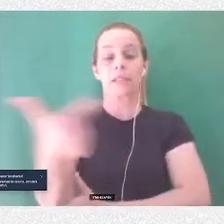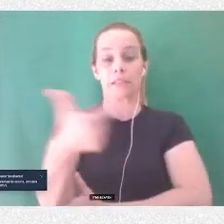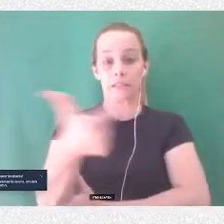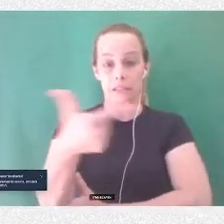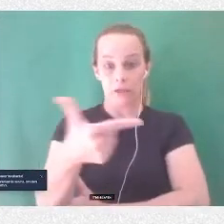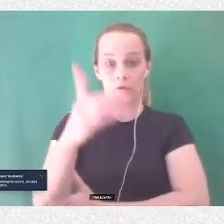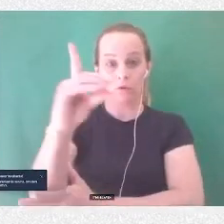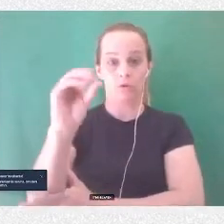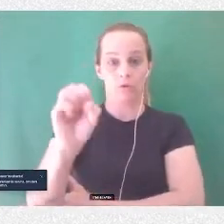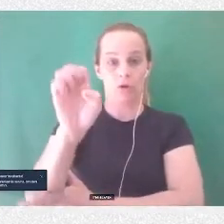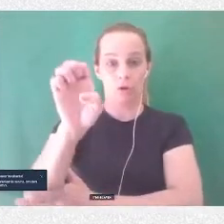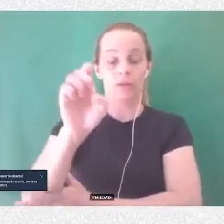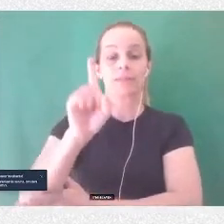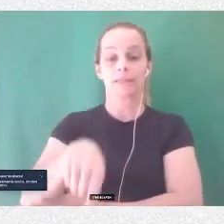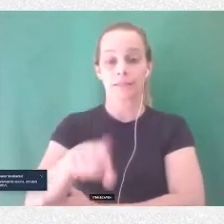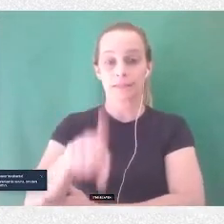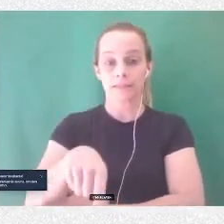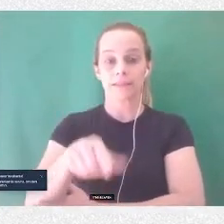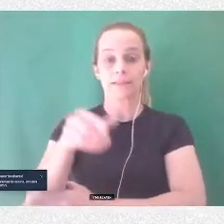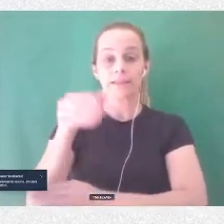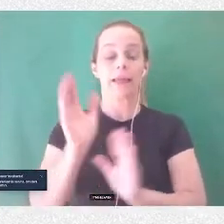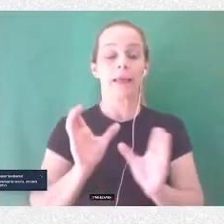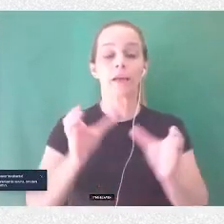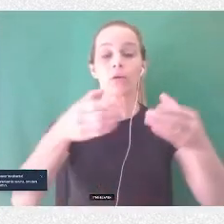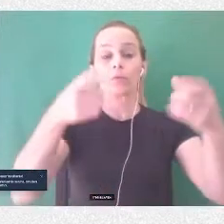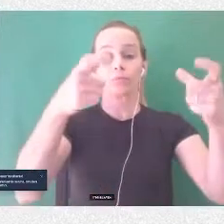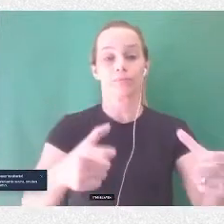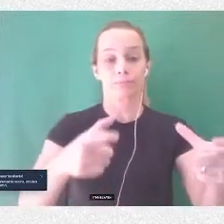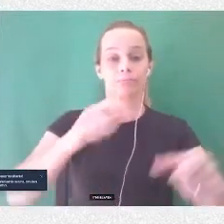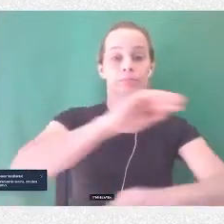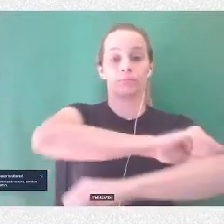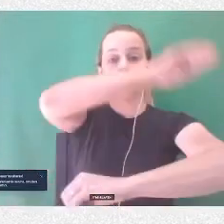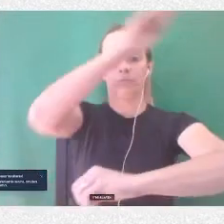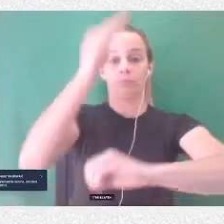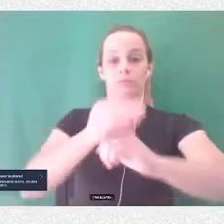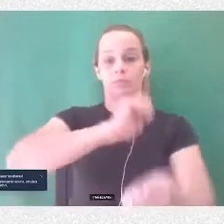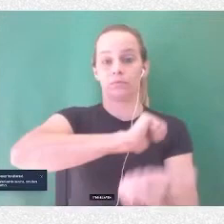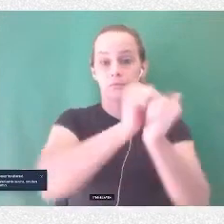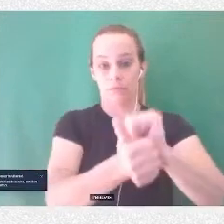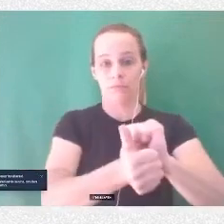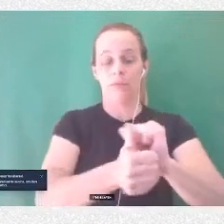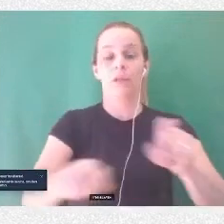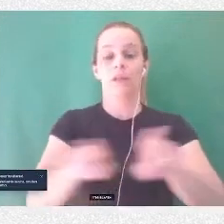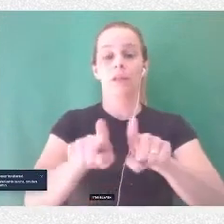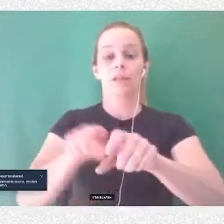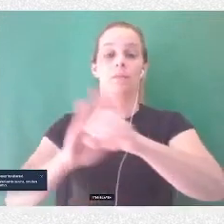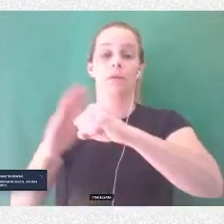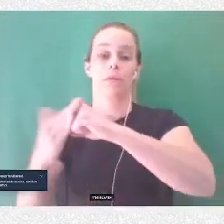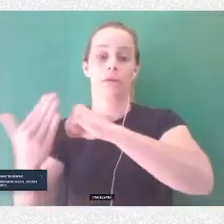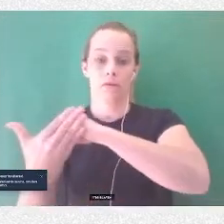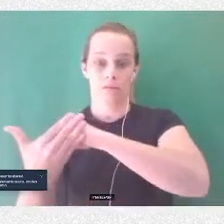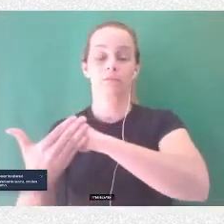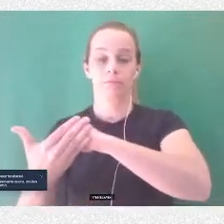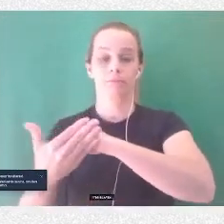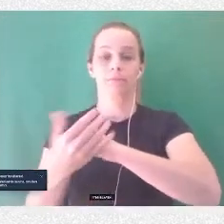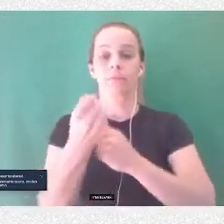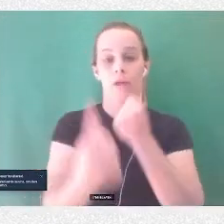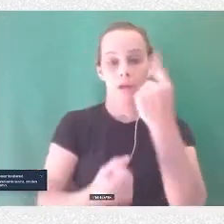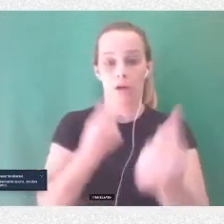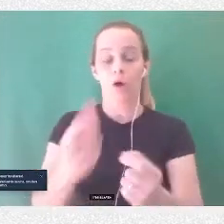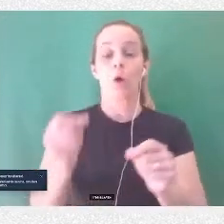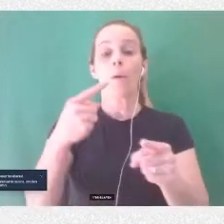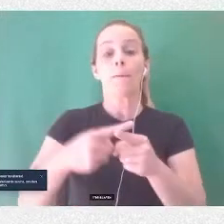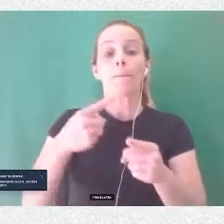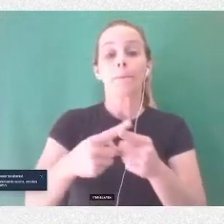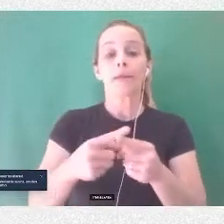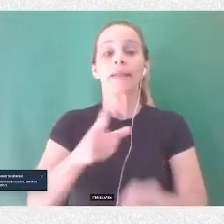têm sido aplicadas de forma mais centralizada no ginásio de esportes e nos CERTs dos bairros, em vista do grande número de